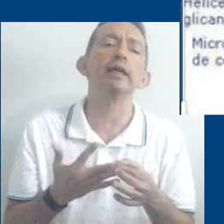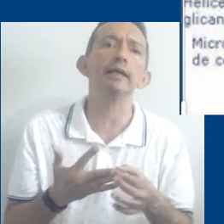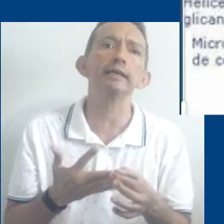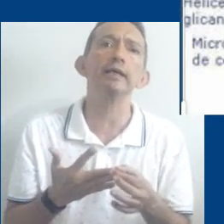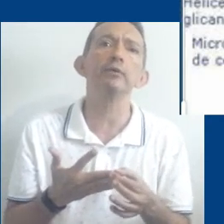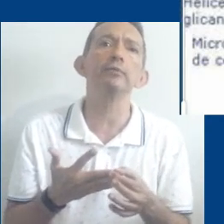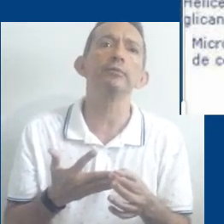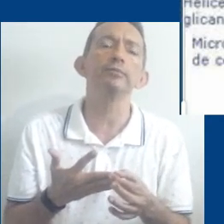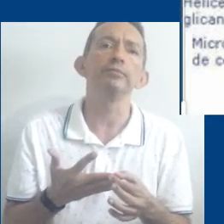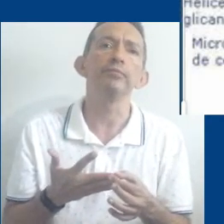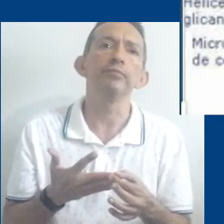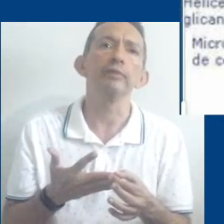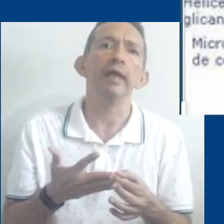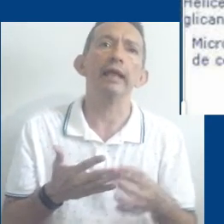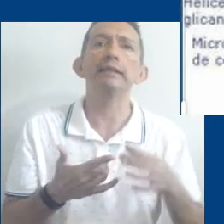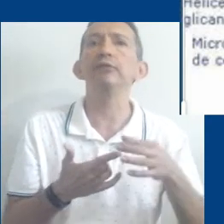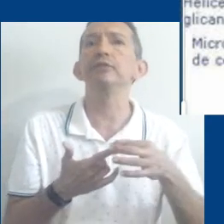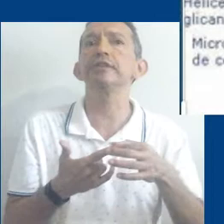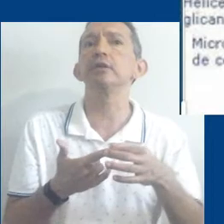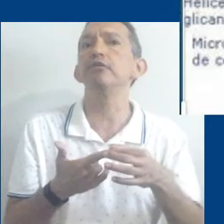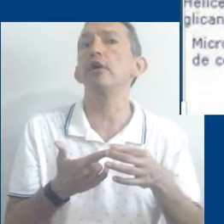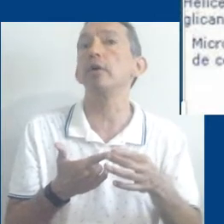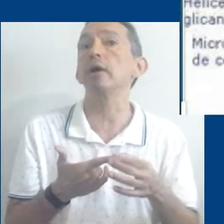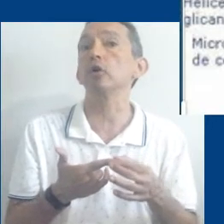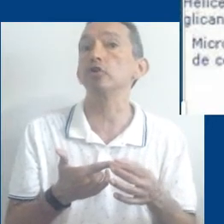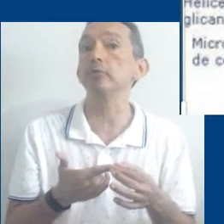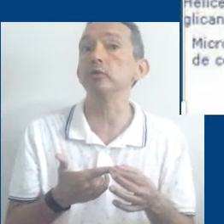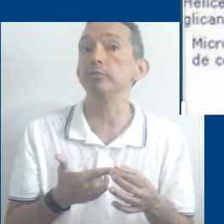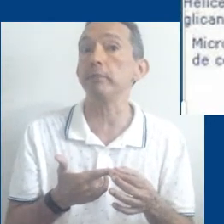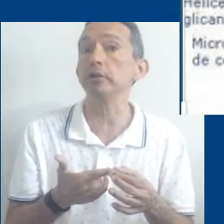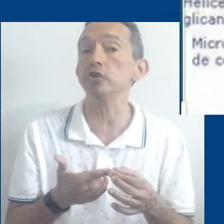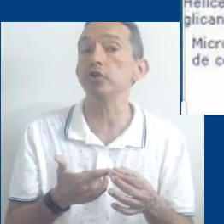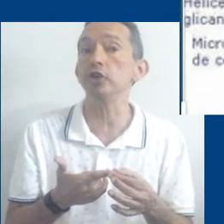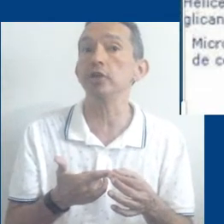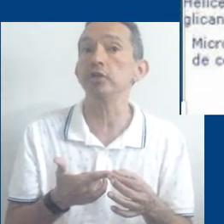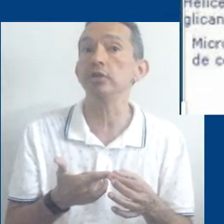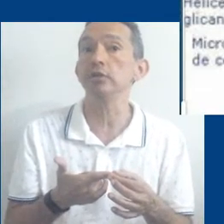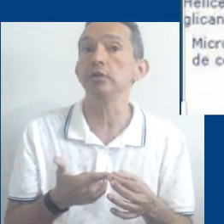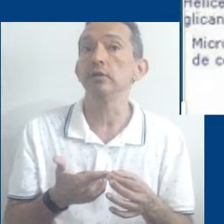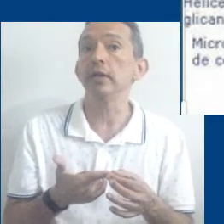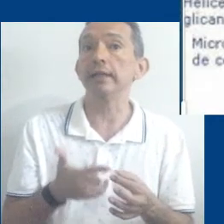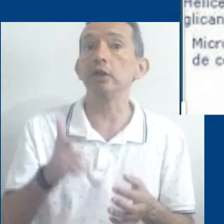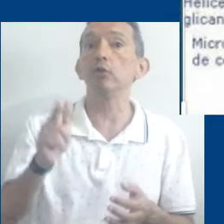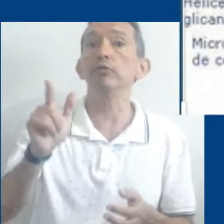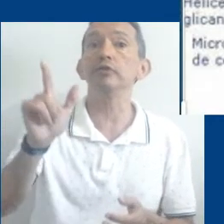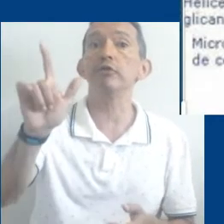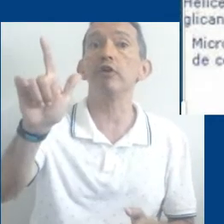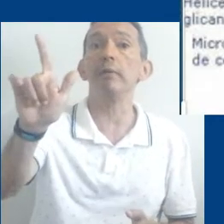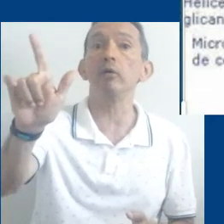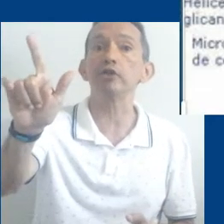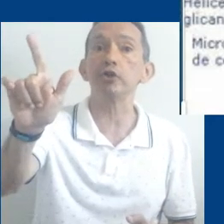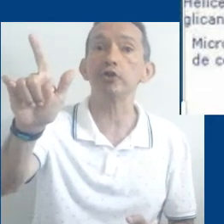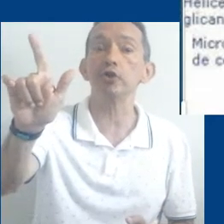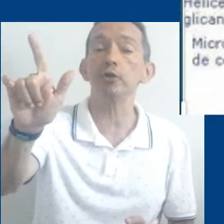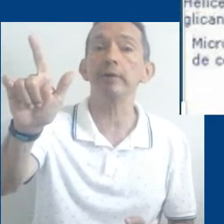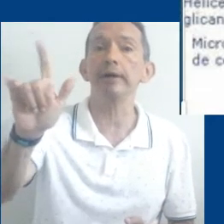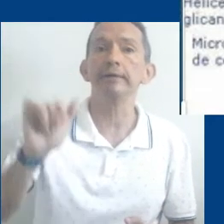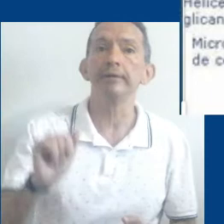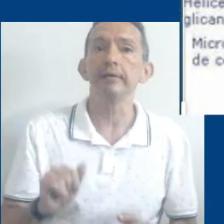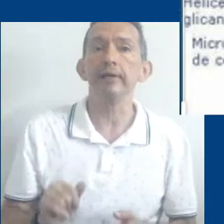função de secreção, ela tem função de formar o acrossoma do espermatozoide, ela tem como função formar o